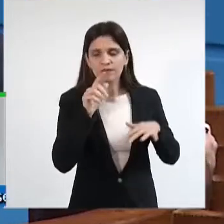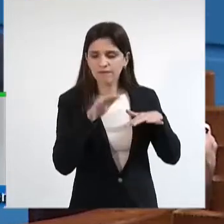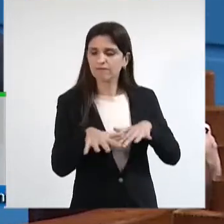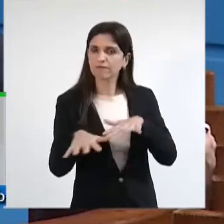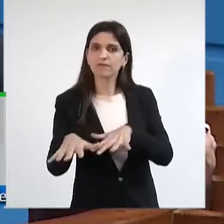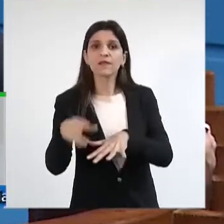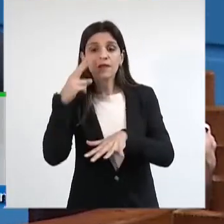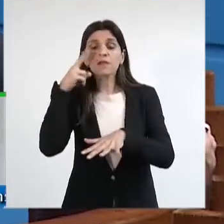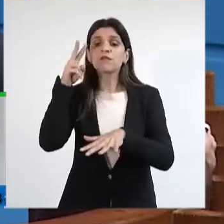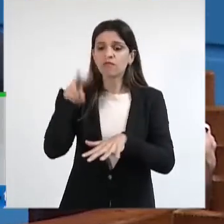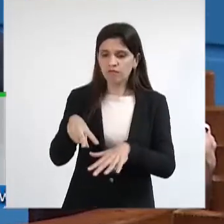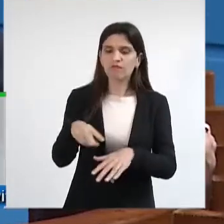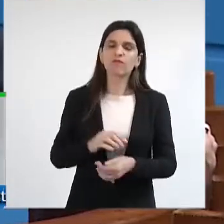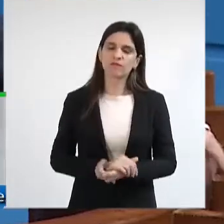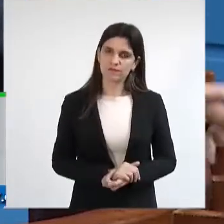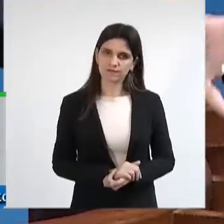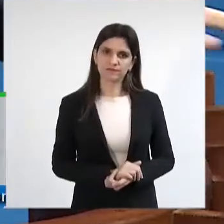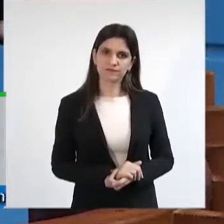ideológico, não tinha